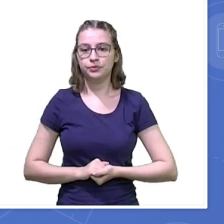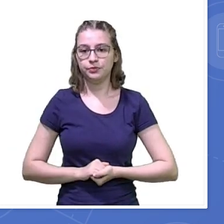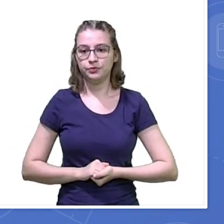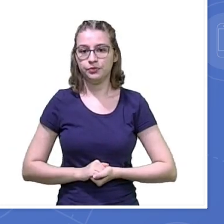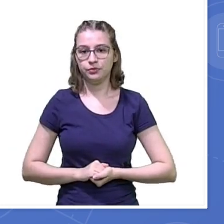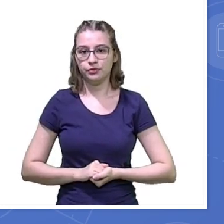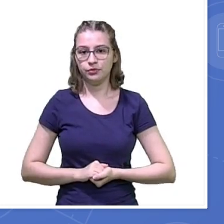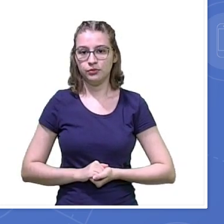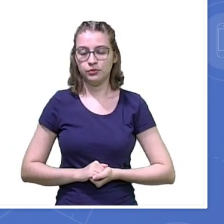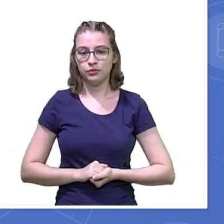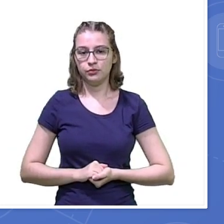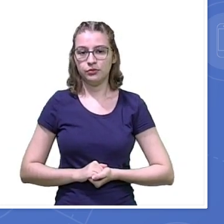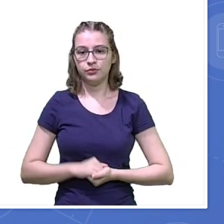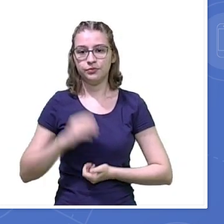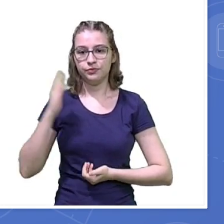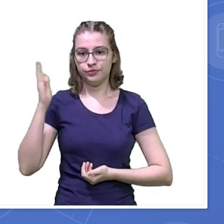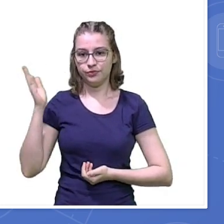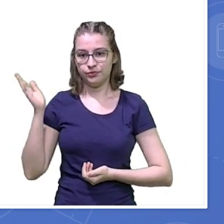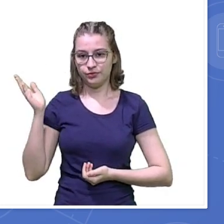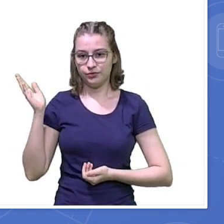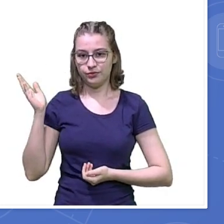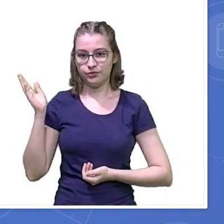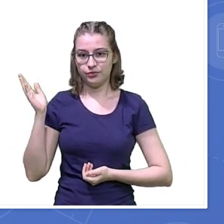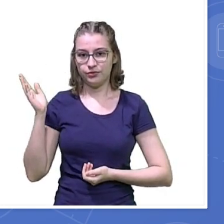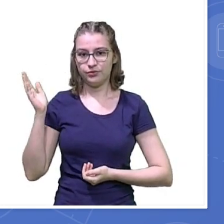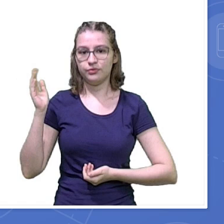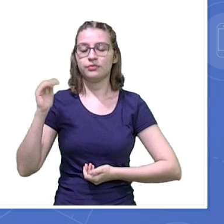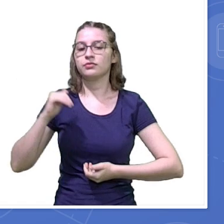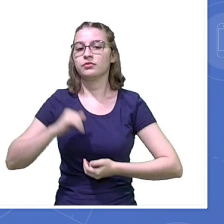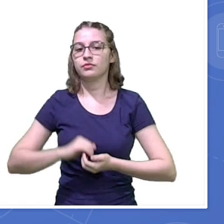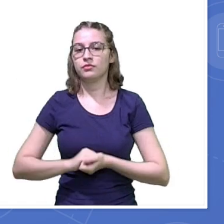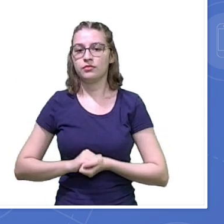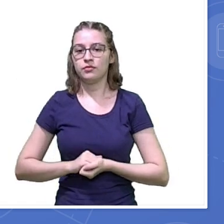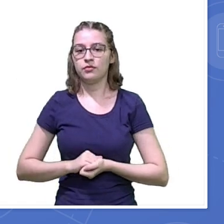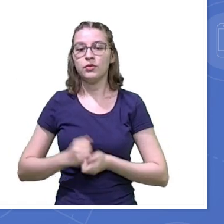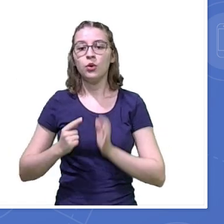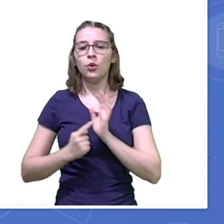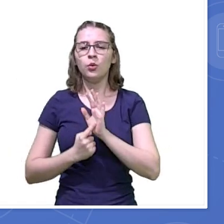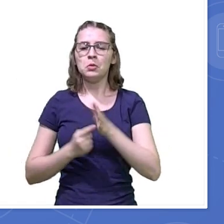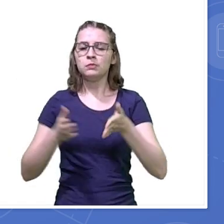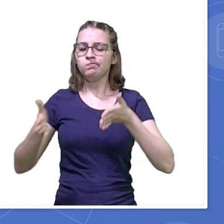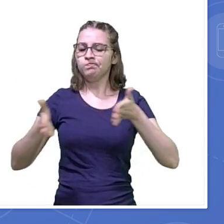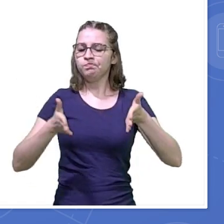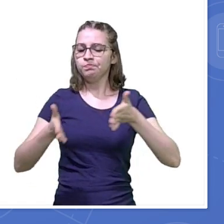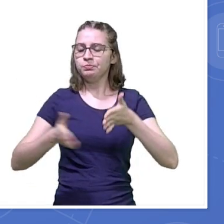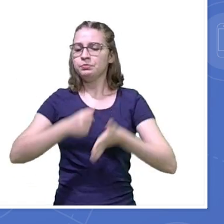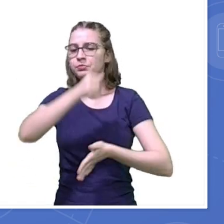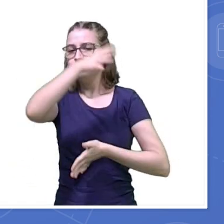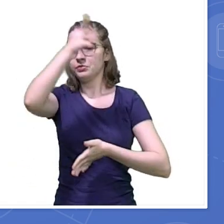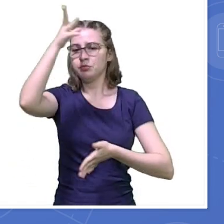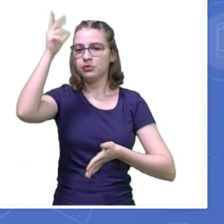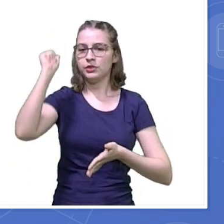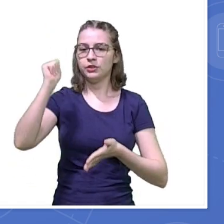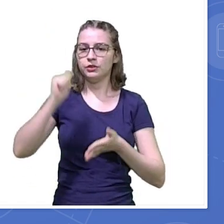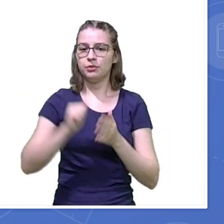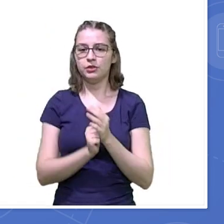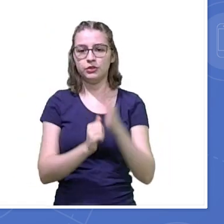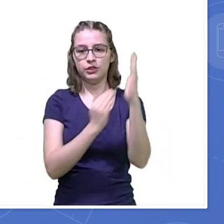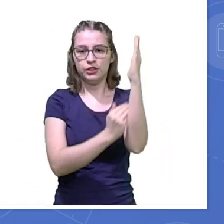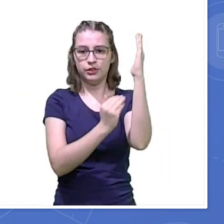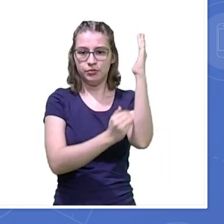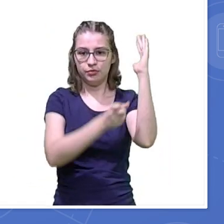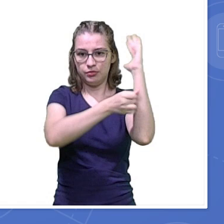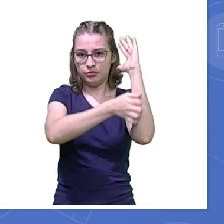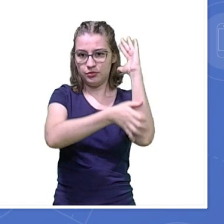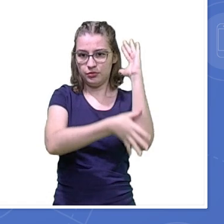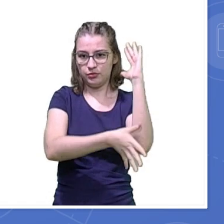tela, né? Mostra exatamente esse período aí sobre a Amazônia. Era para você marcar a alternativa